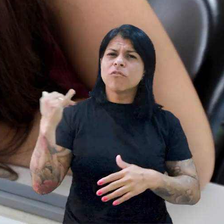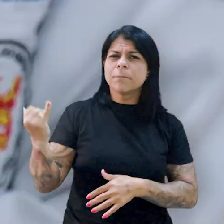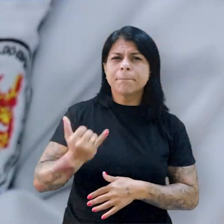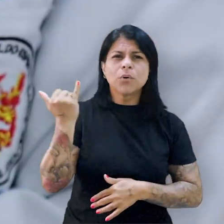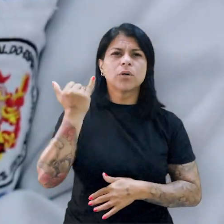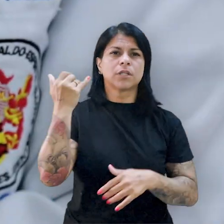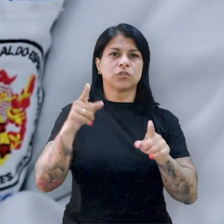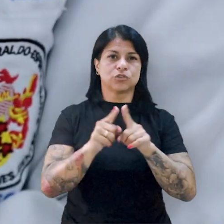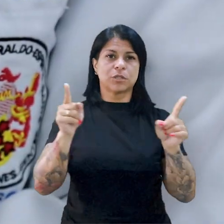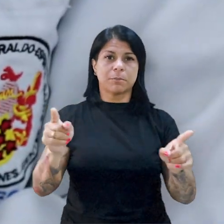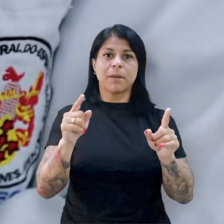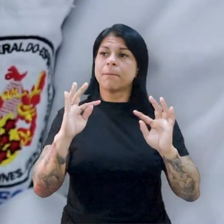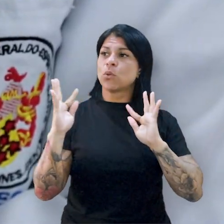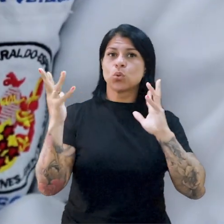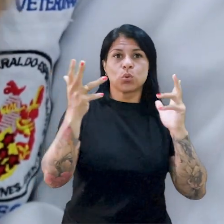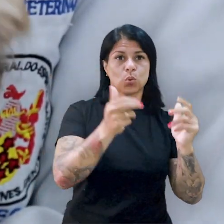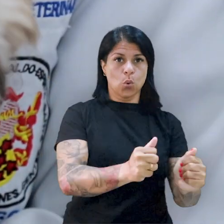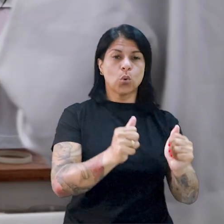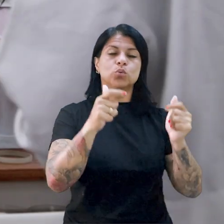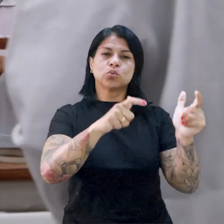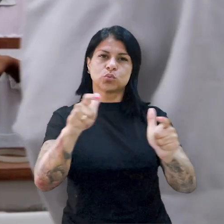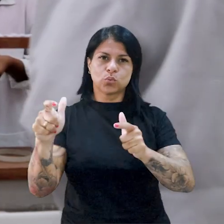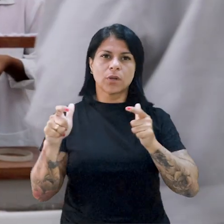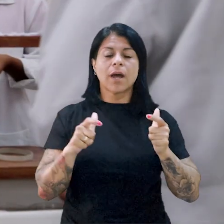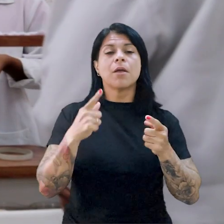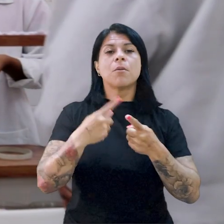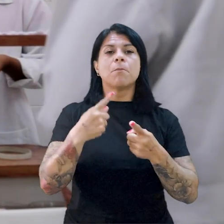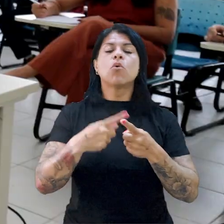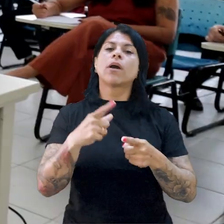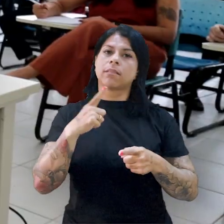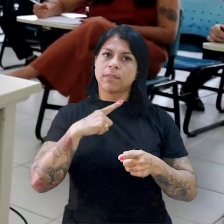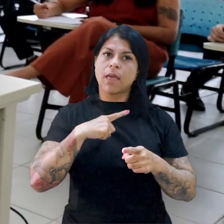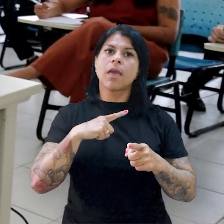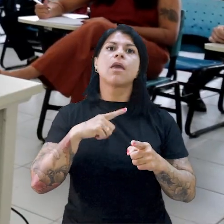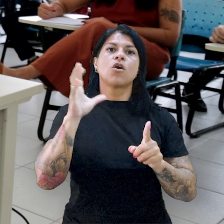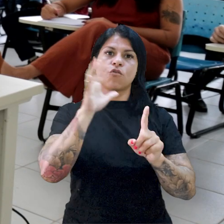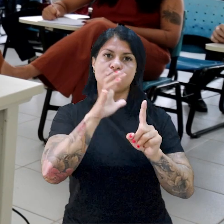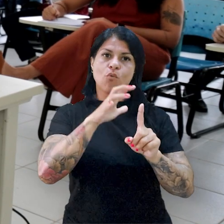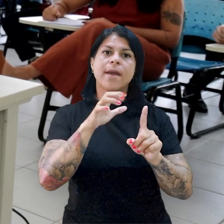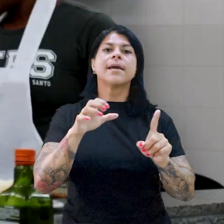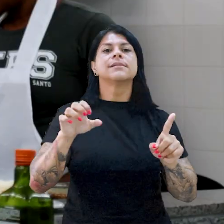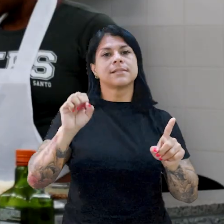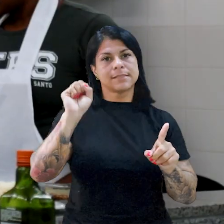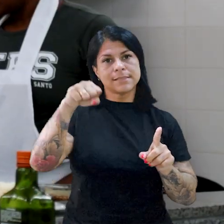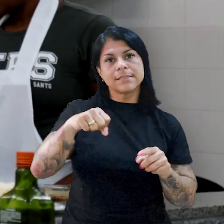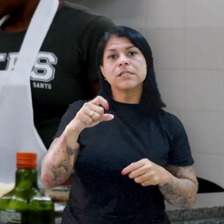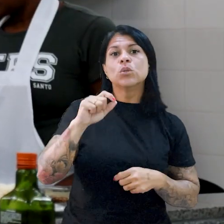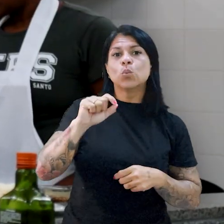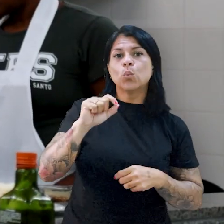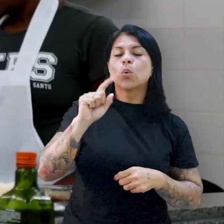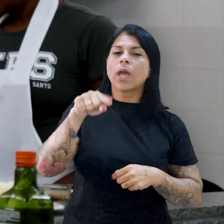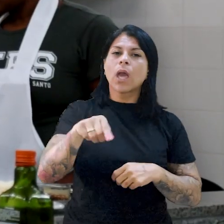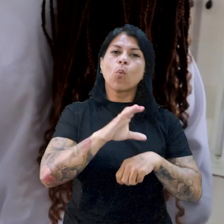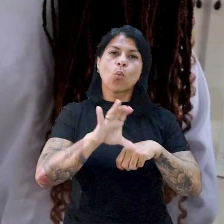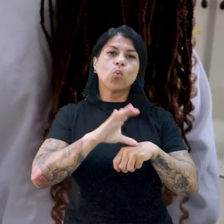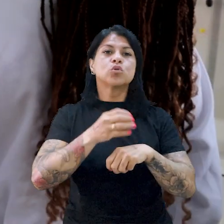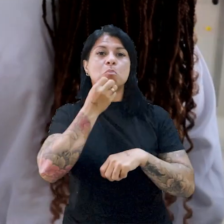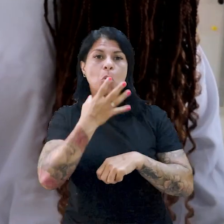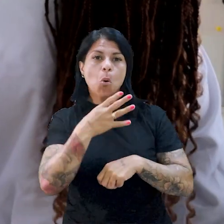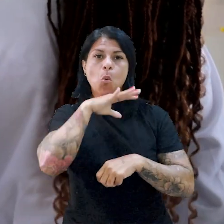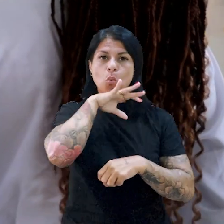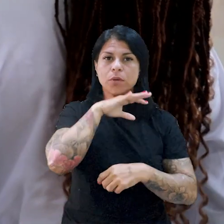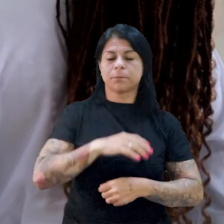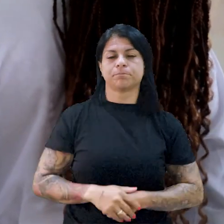muito importante para as instituições de ensino, já que as notas influenciam na sua reputação e apontam pontos que podem ser